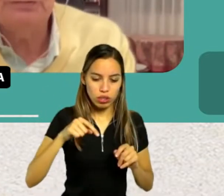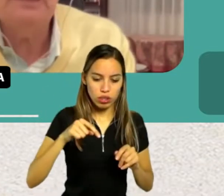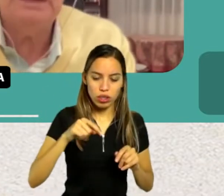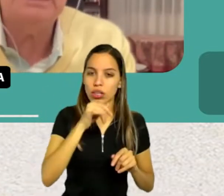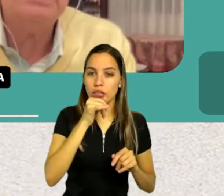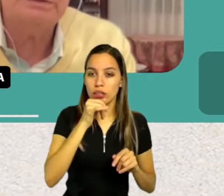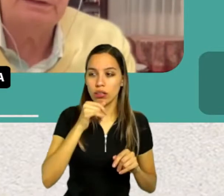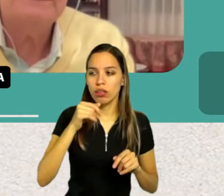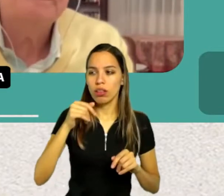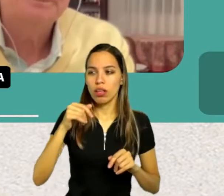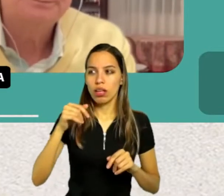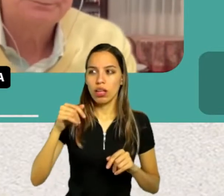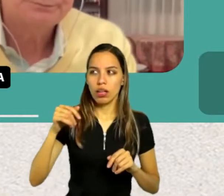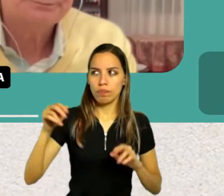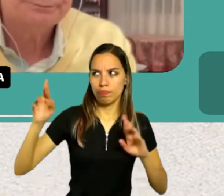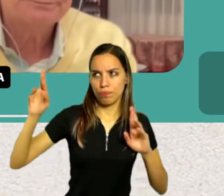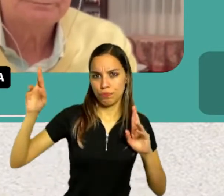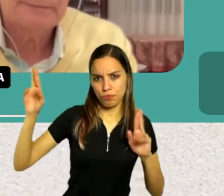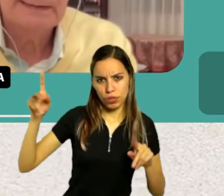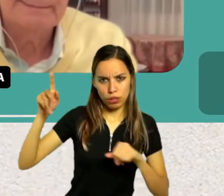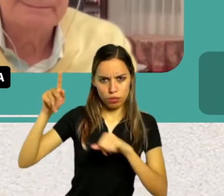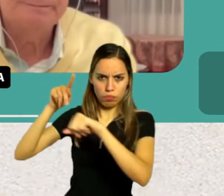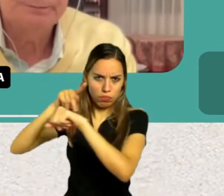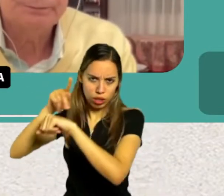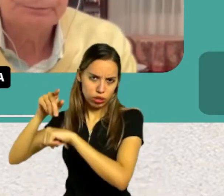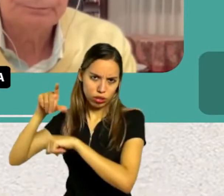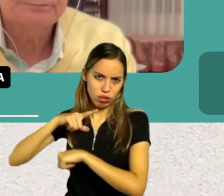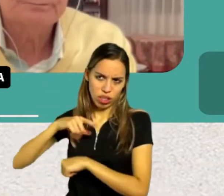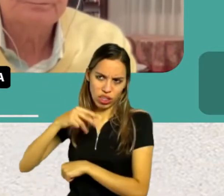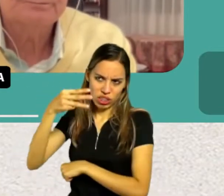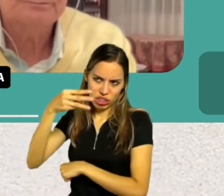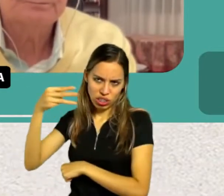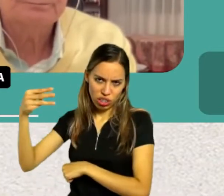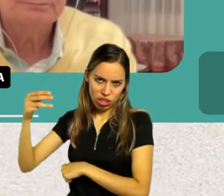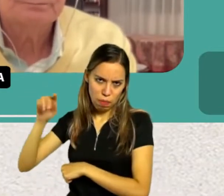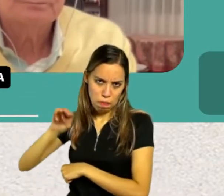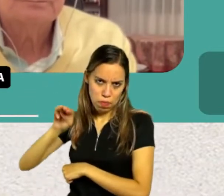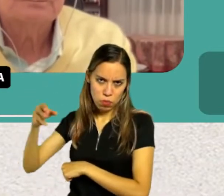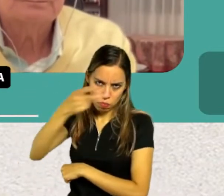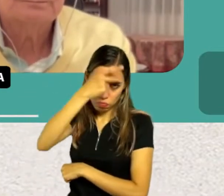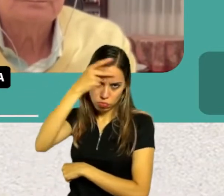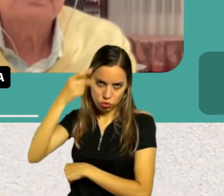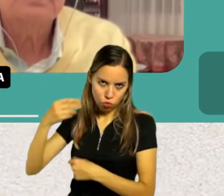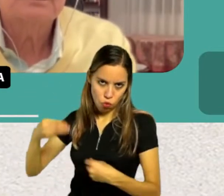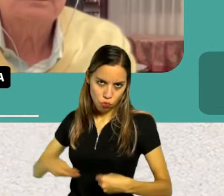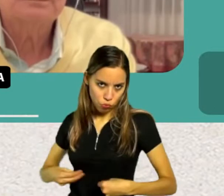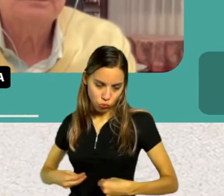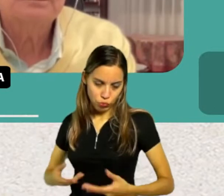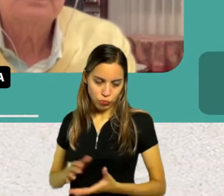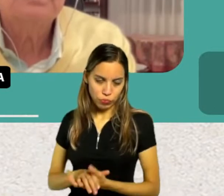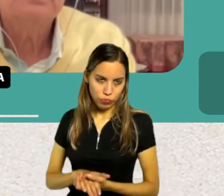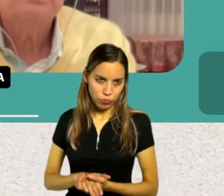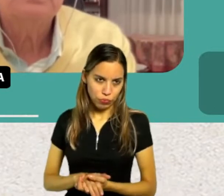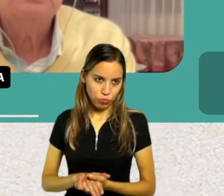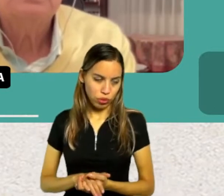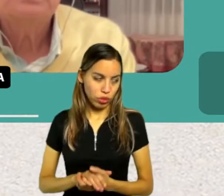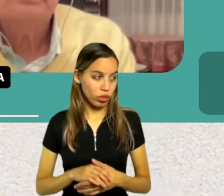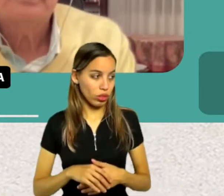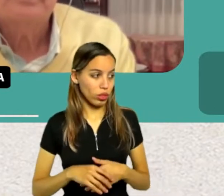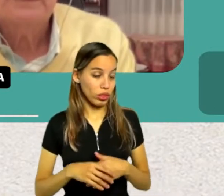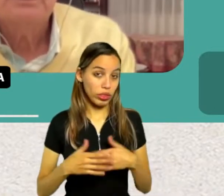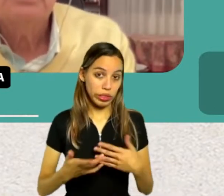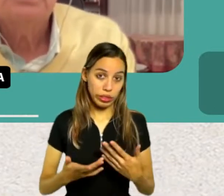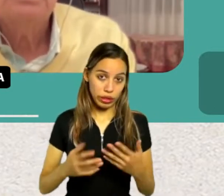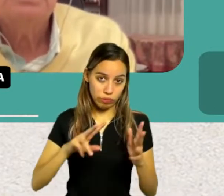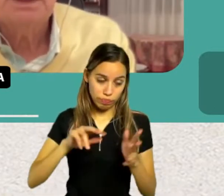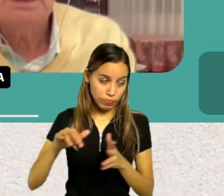muito diferente, né? Que bem ou mal, no seu ponto limite, vai para o SUS e é atendida, né?